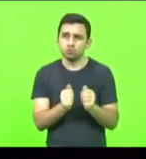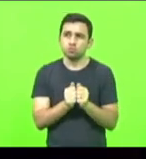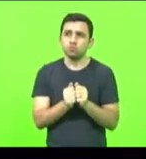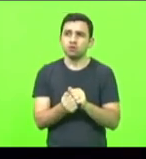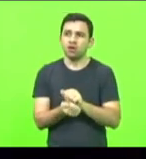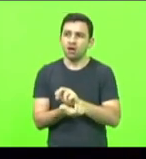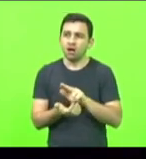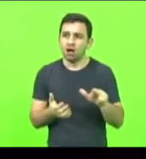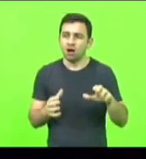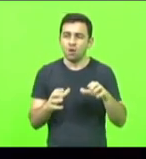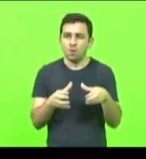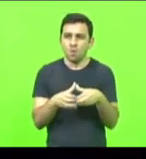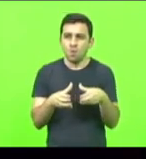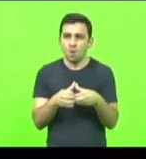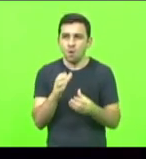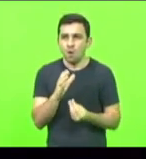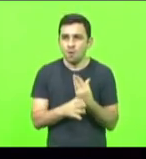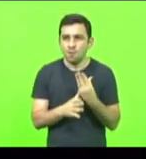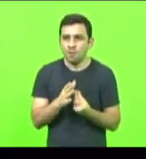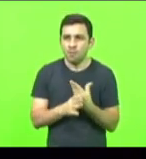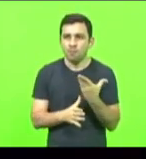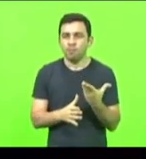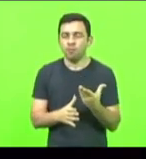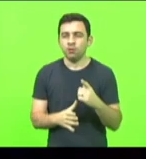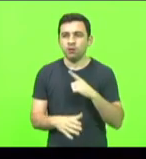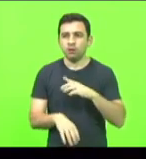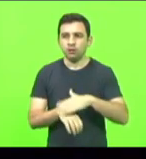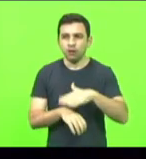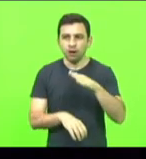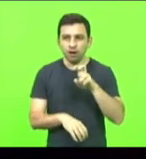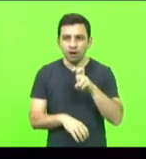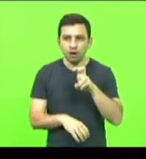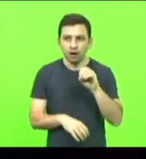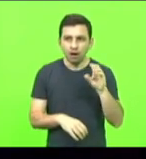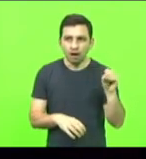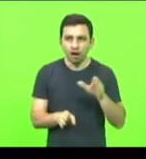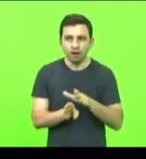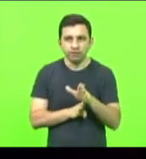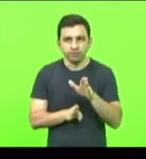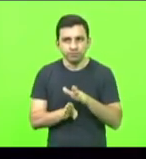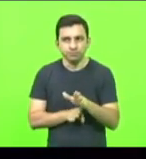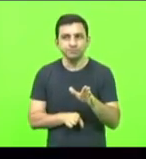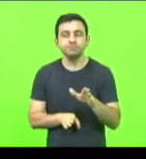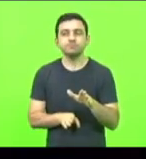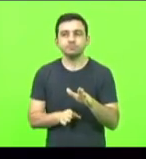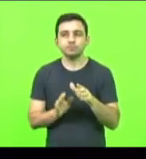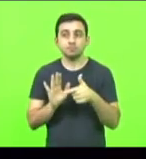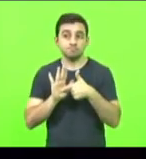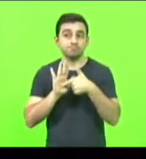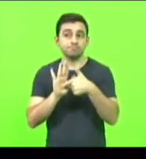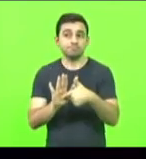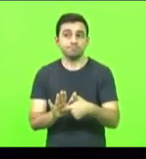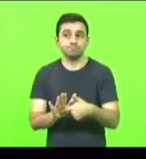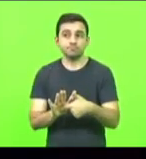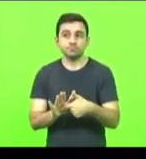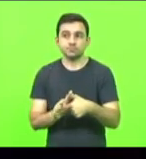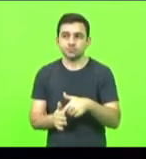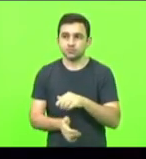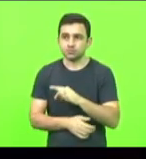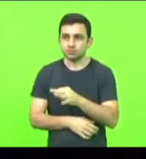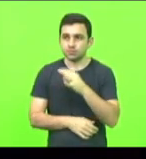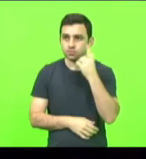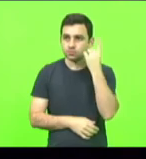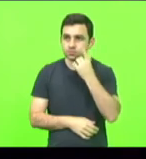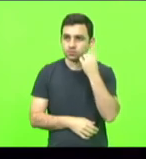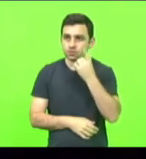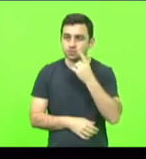setor produtivo em Santa Catarina. Foram mais de 500 sugestões apresentadas, deputado Kennedy,